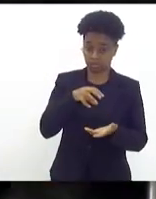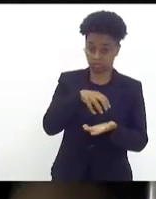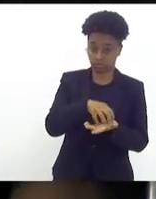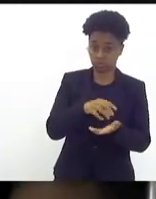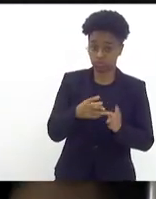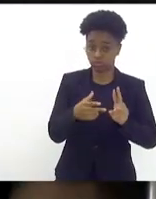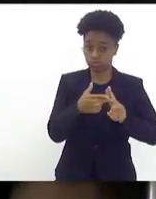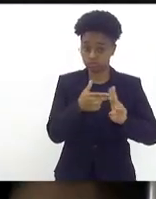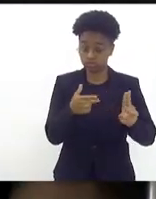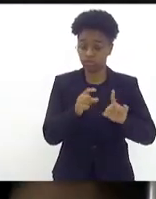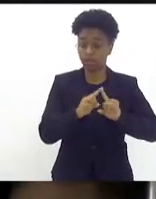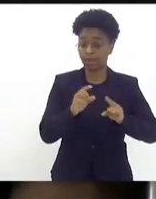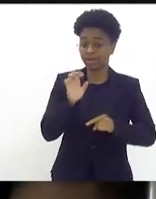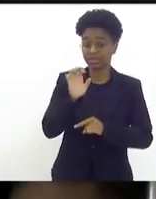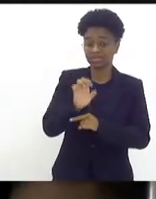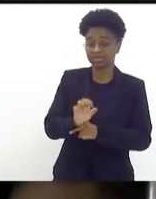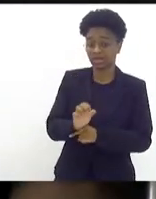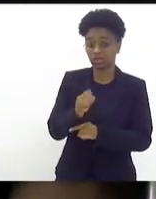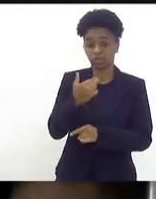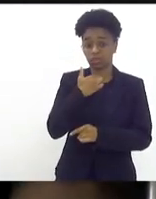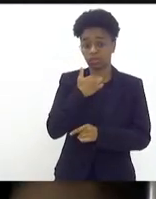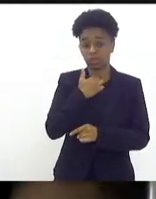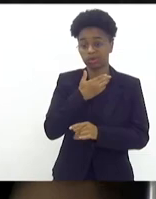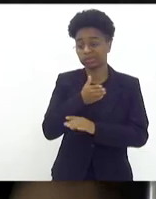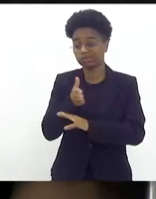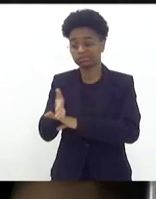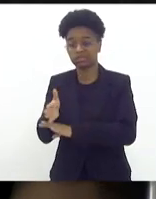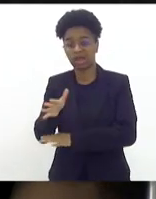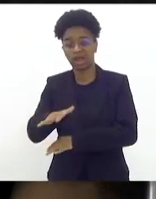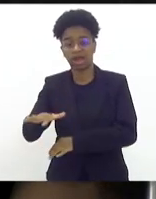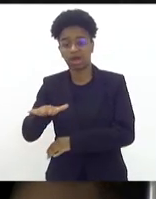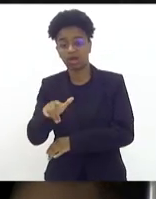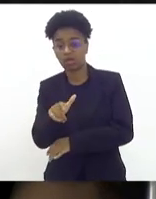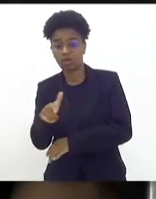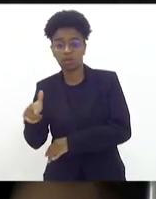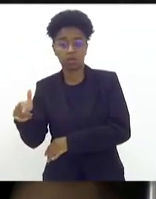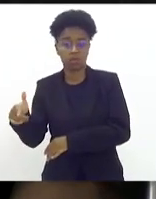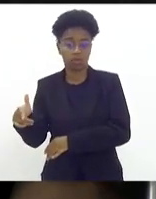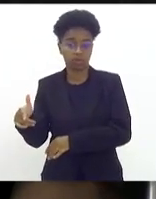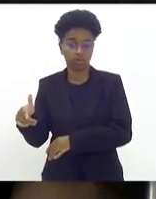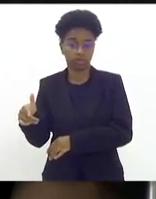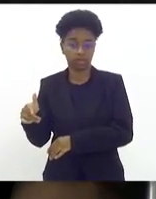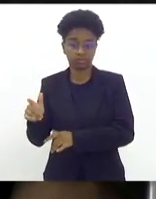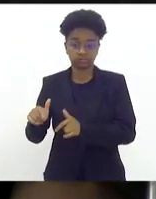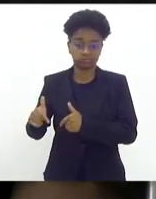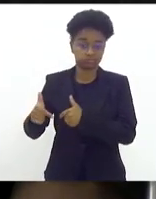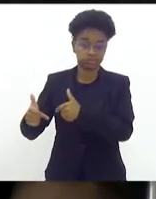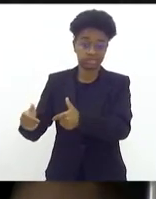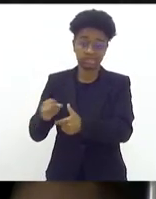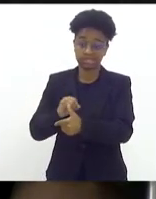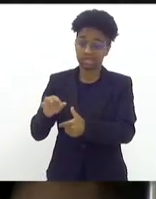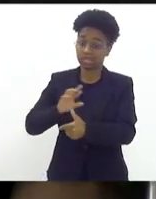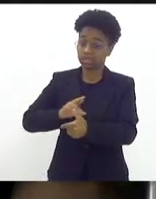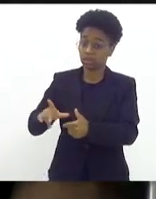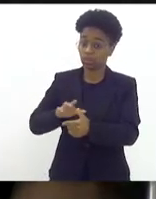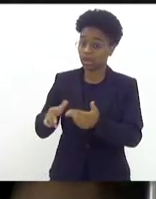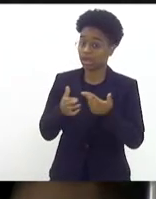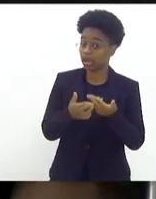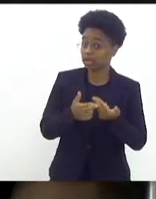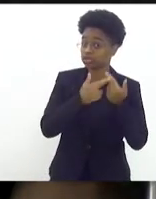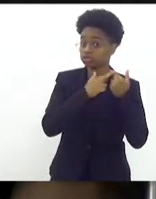Estado entrar no quintal alheio para fazer nada que não seja da sua